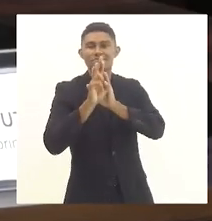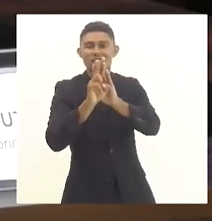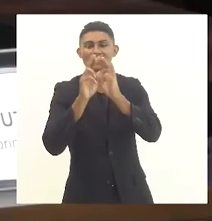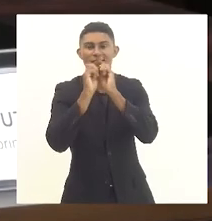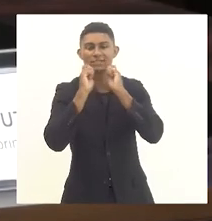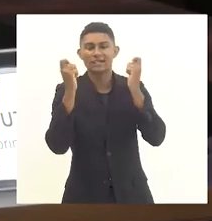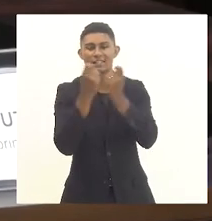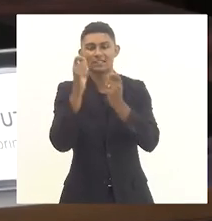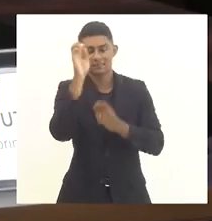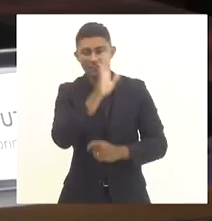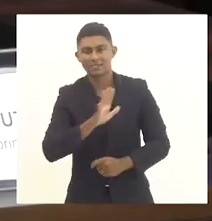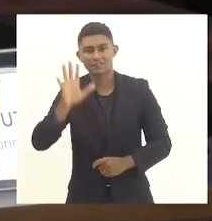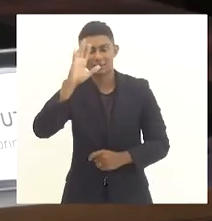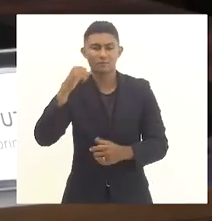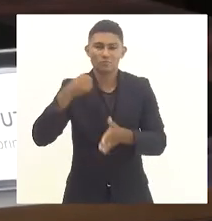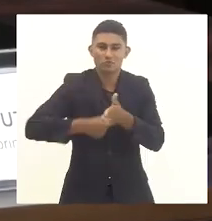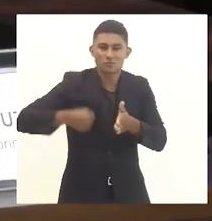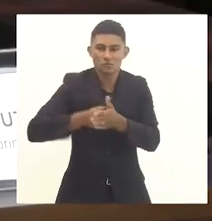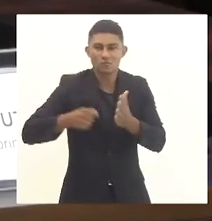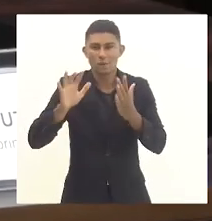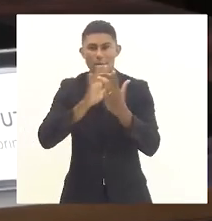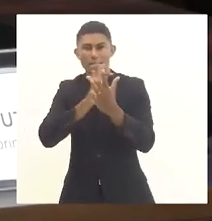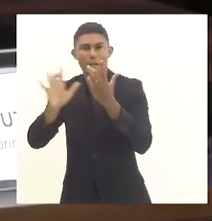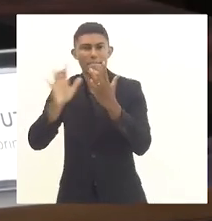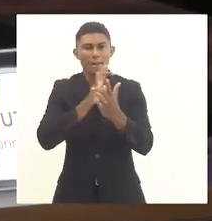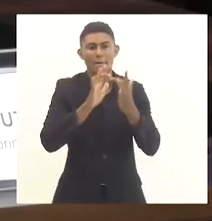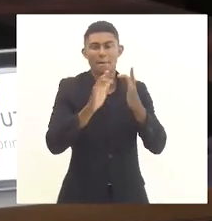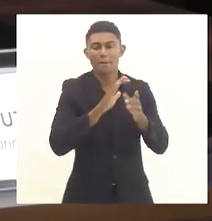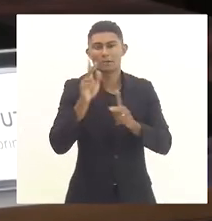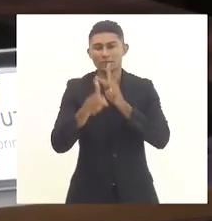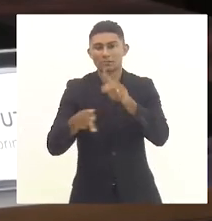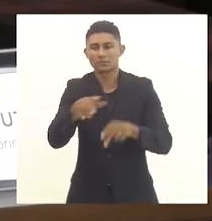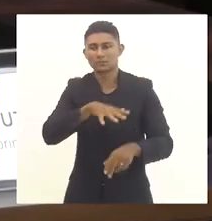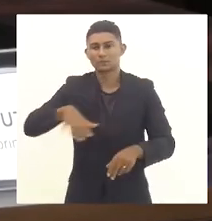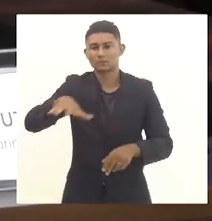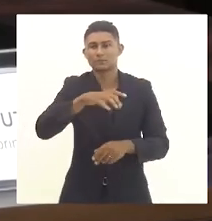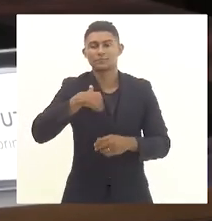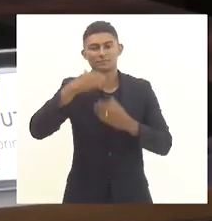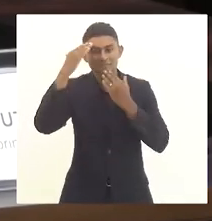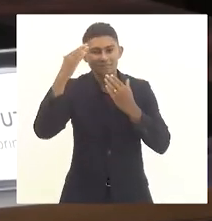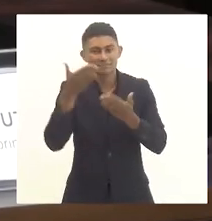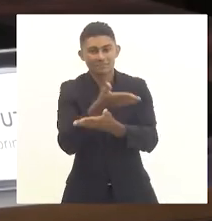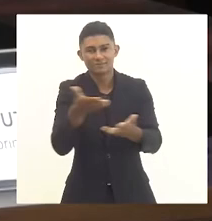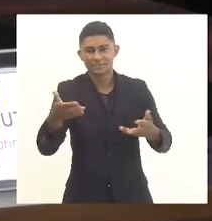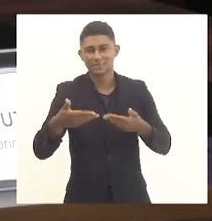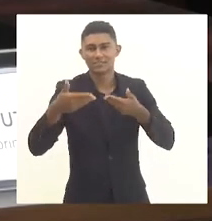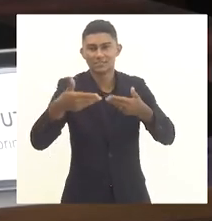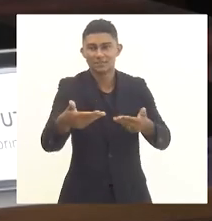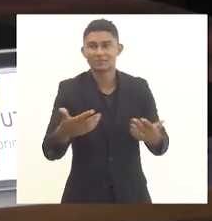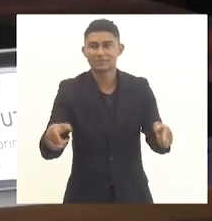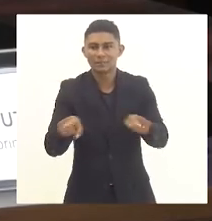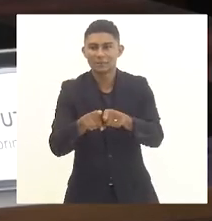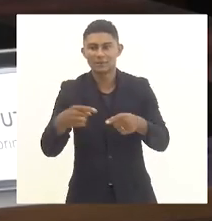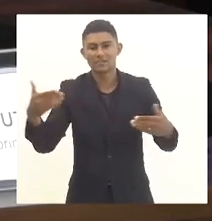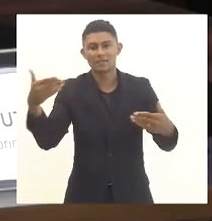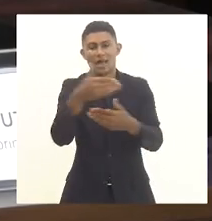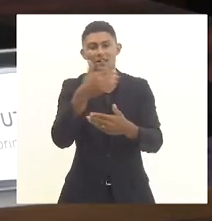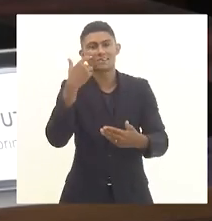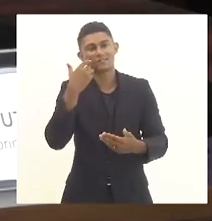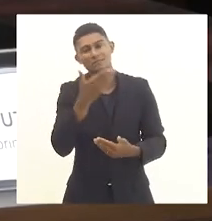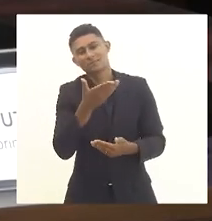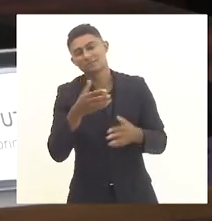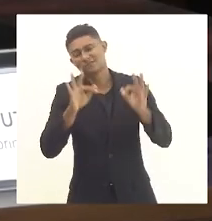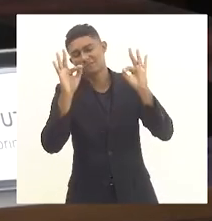e lutando por mais conectividade para a nossa população. Então, fico muito grato a vocês pela oportunidade. Encerro com esse slide mostrando que o nosso